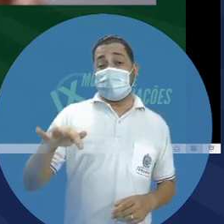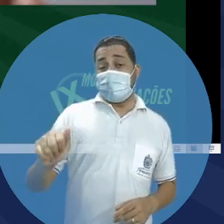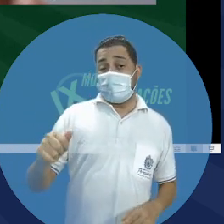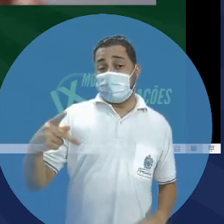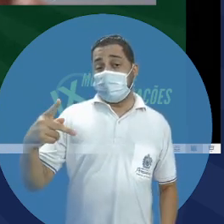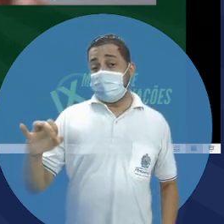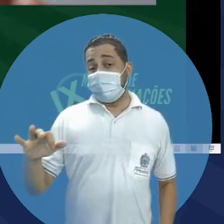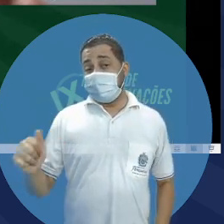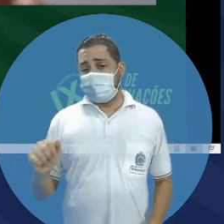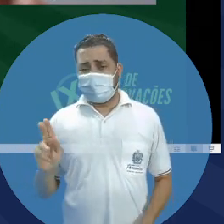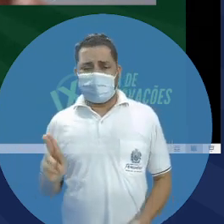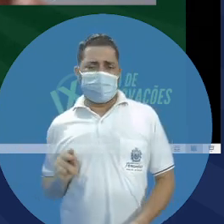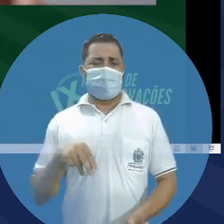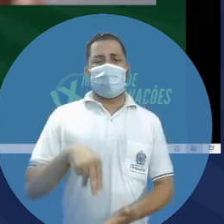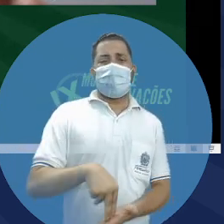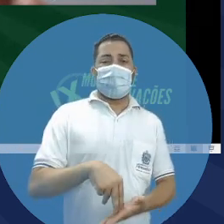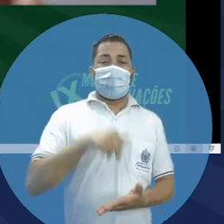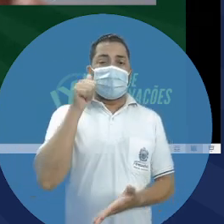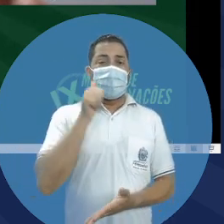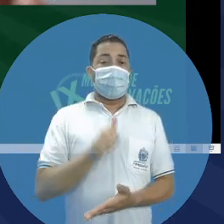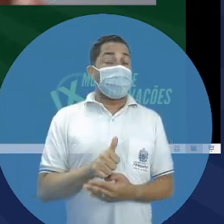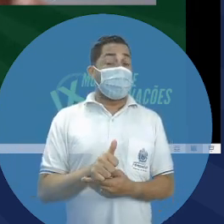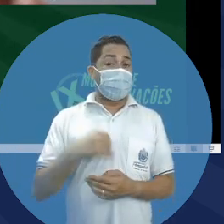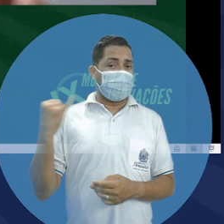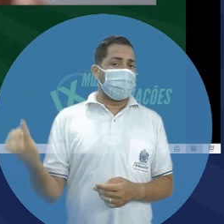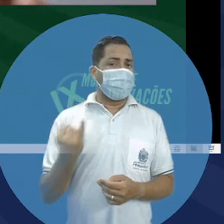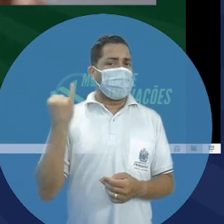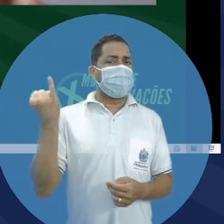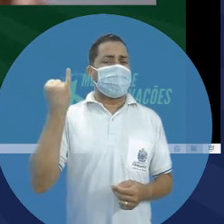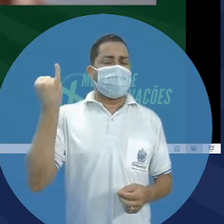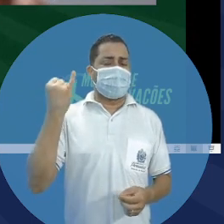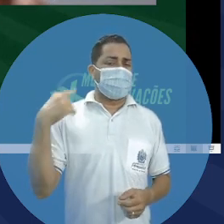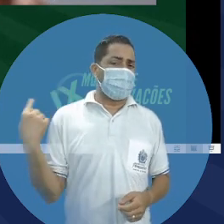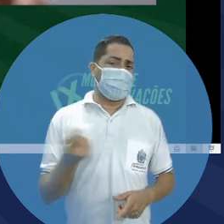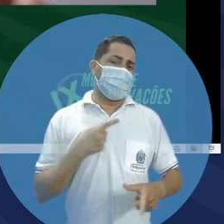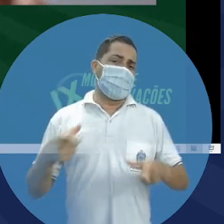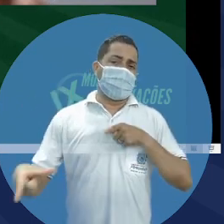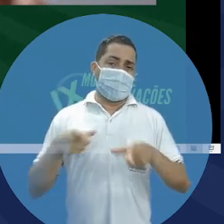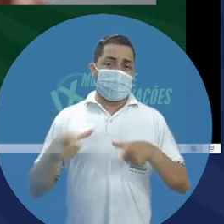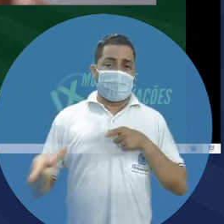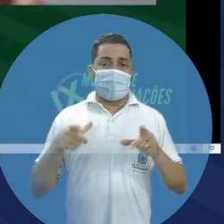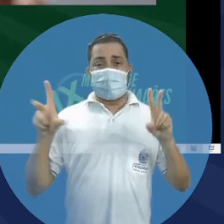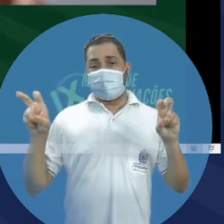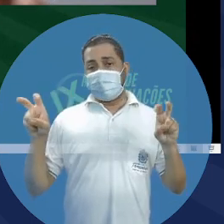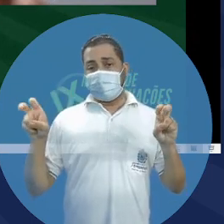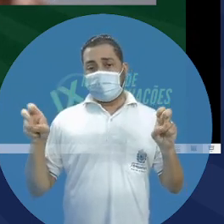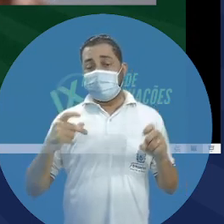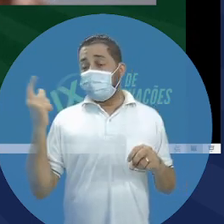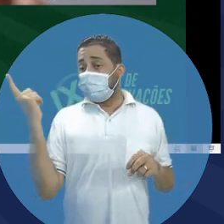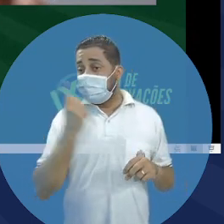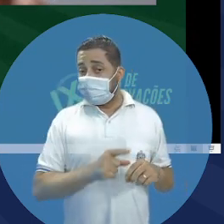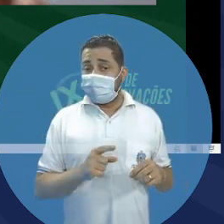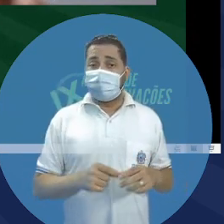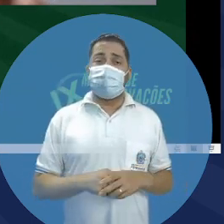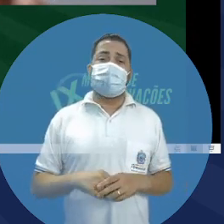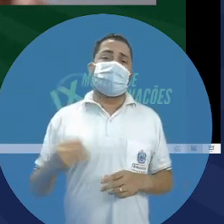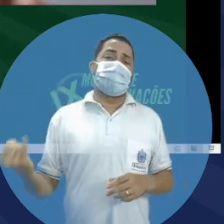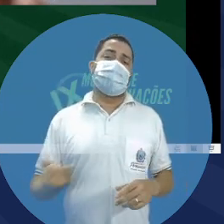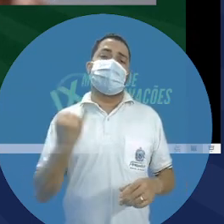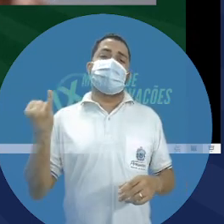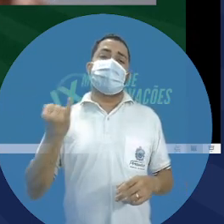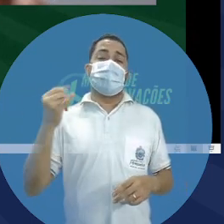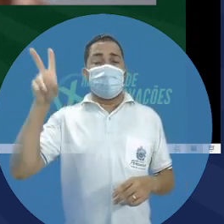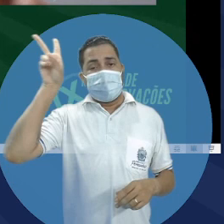feminino, que é muitíssimo importante. Nós trabalhamos muito esse tema, consideramos de suma importância a